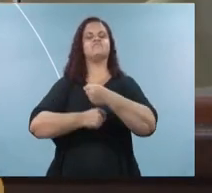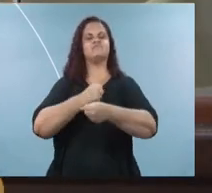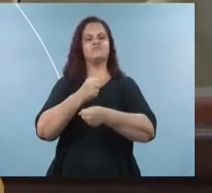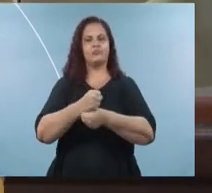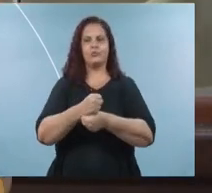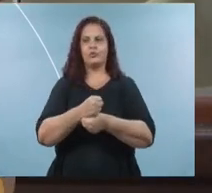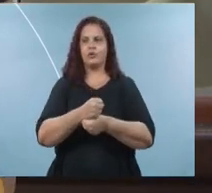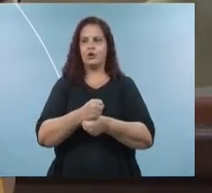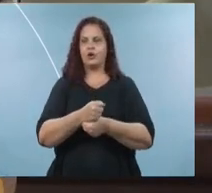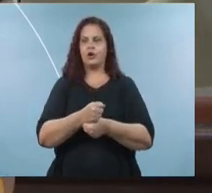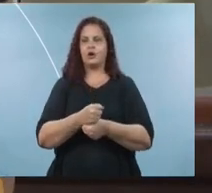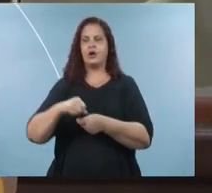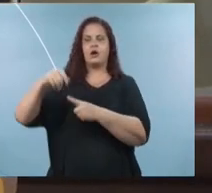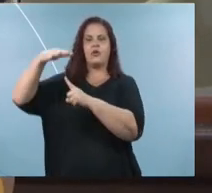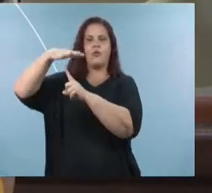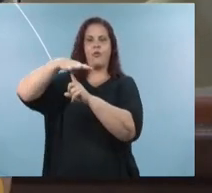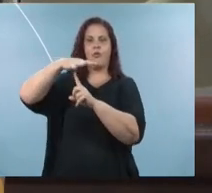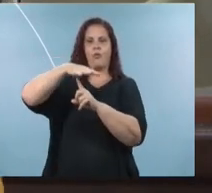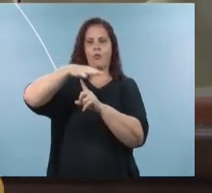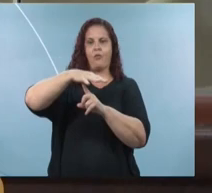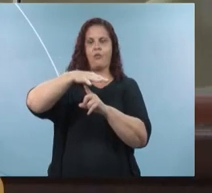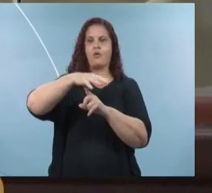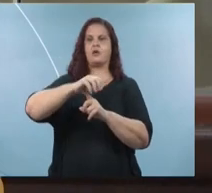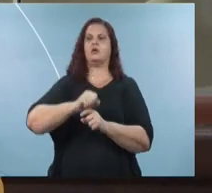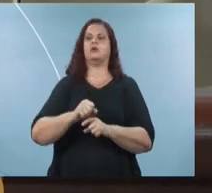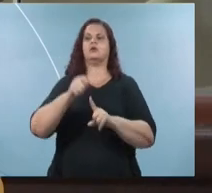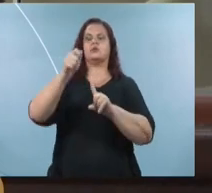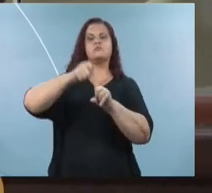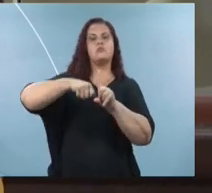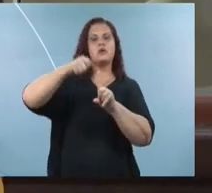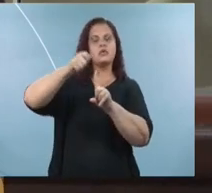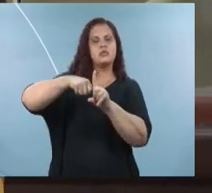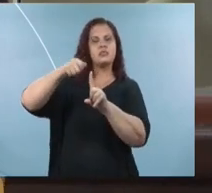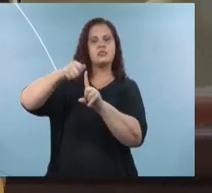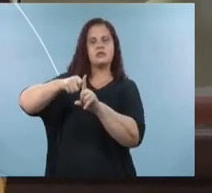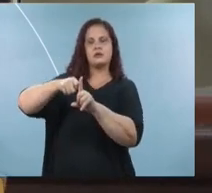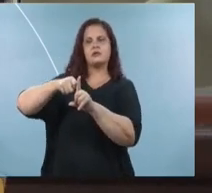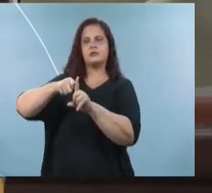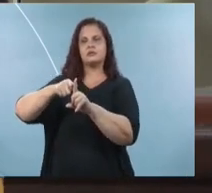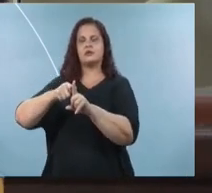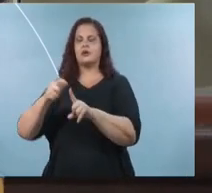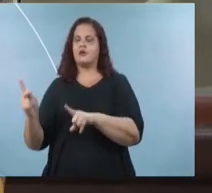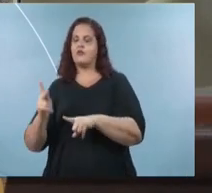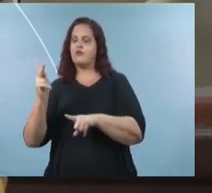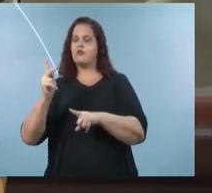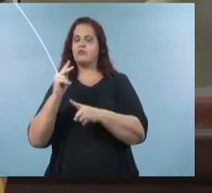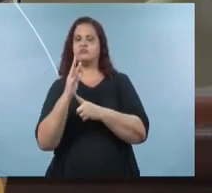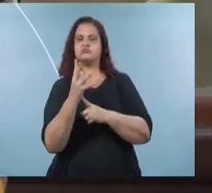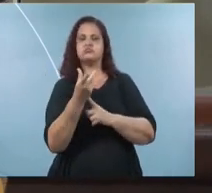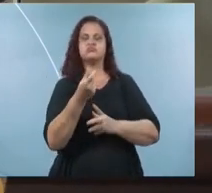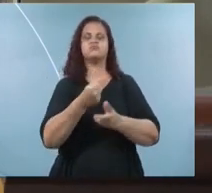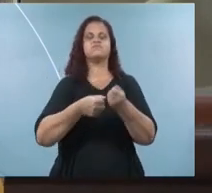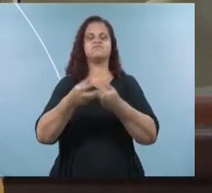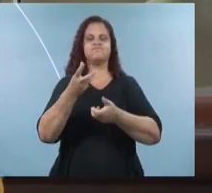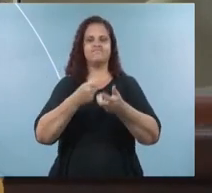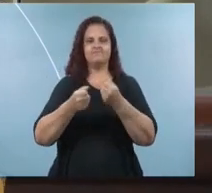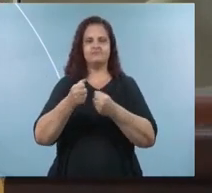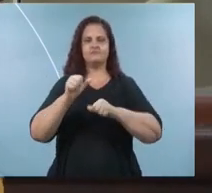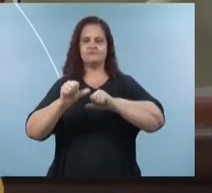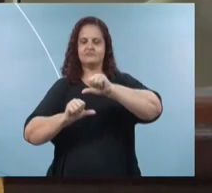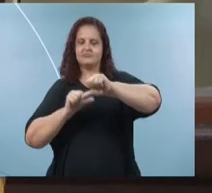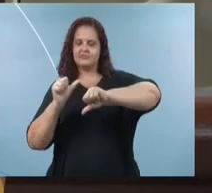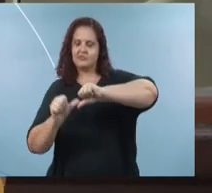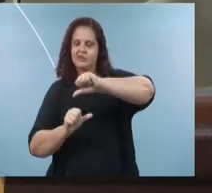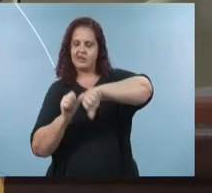realizada a feirinha de artesanato mensalmente, valorizando nossos artesãos e fomentando a troca